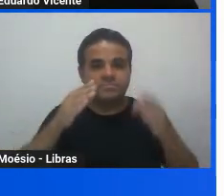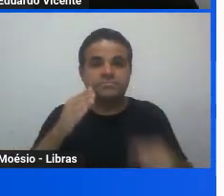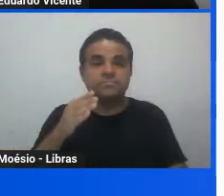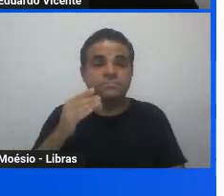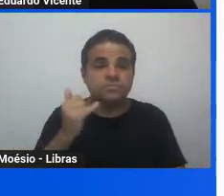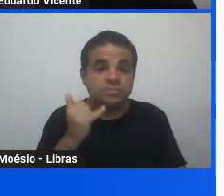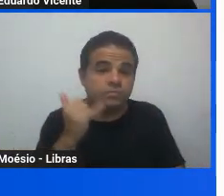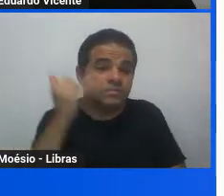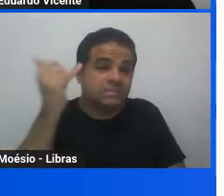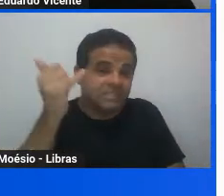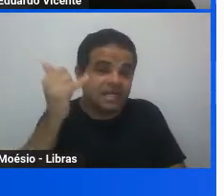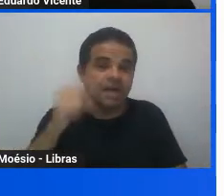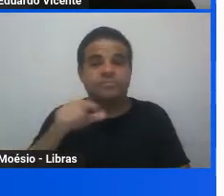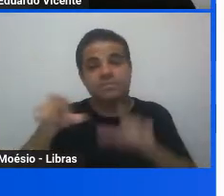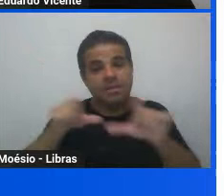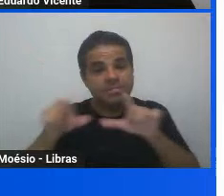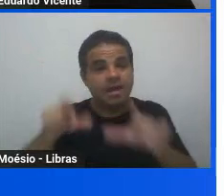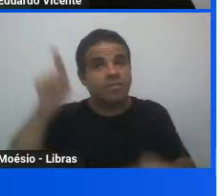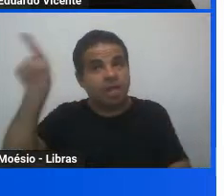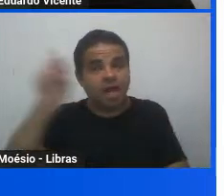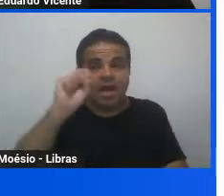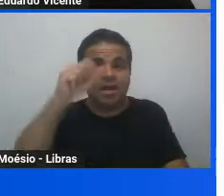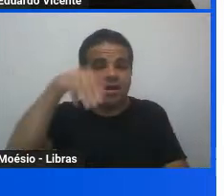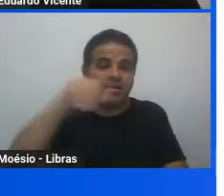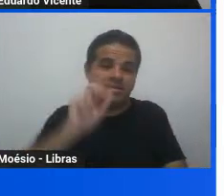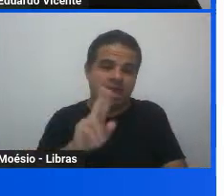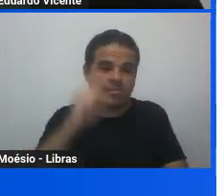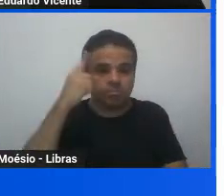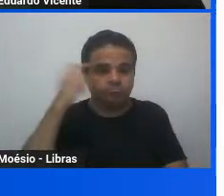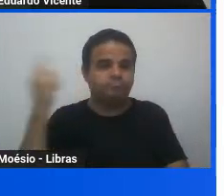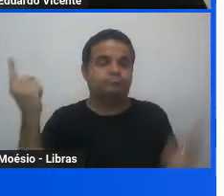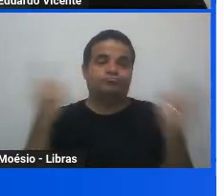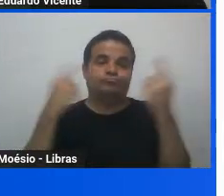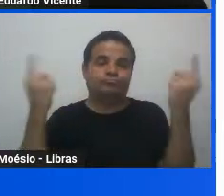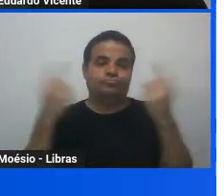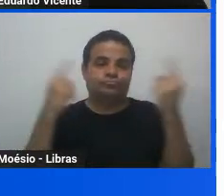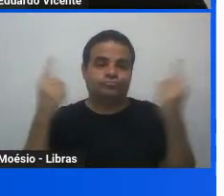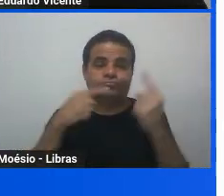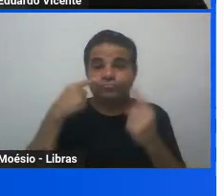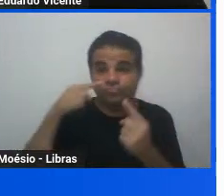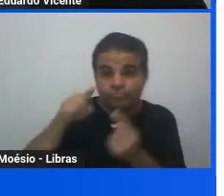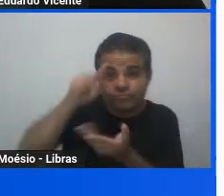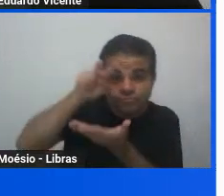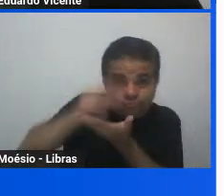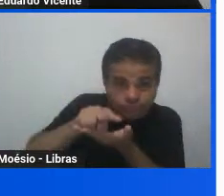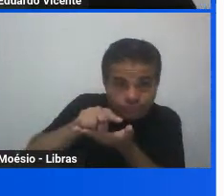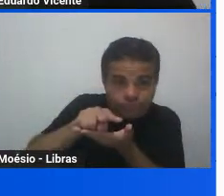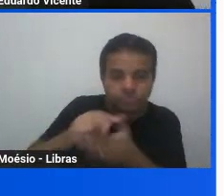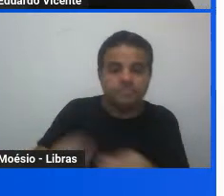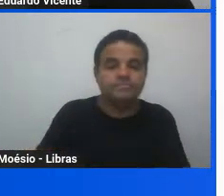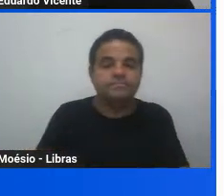serviço de SAMU, porque eu encontrei a vítima desmaiada.